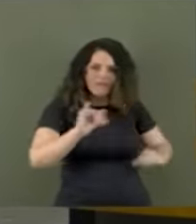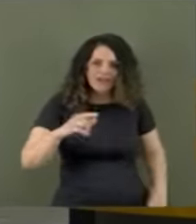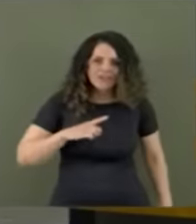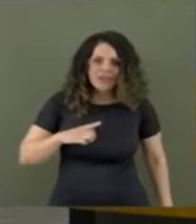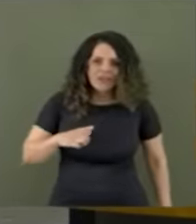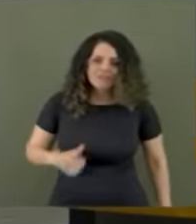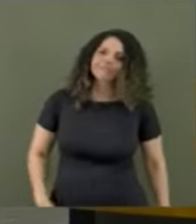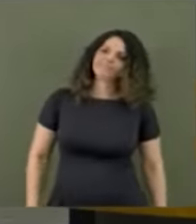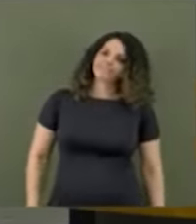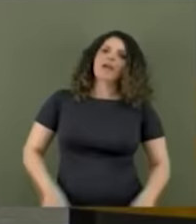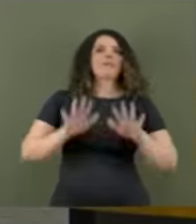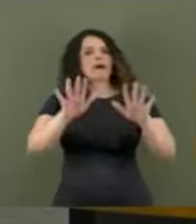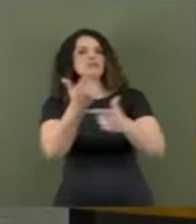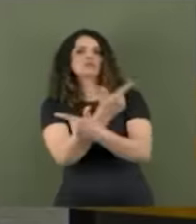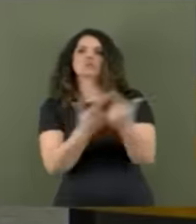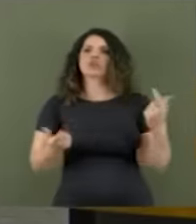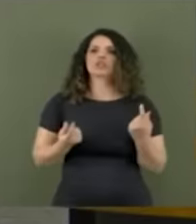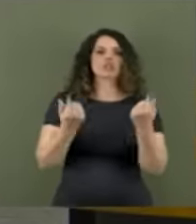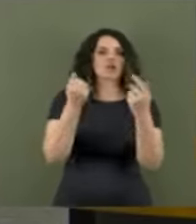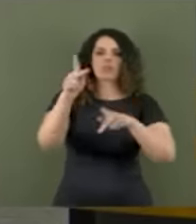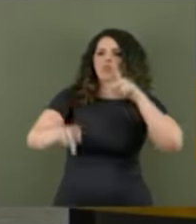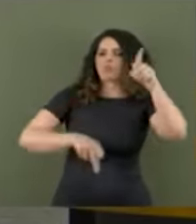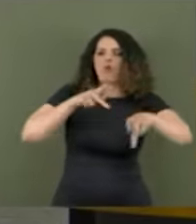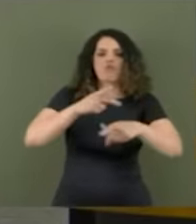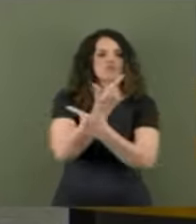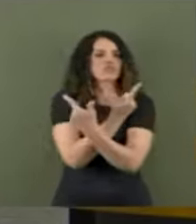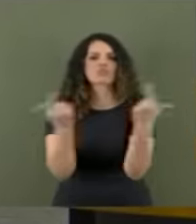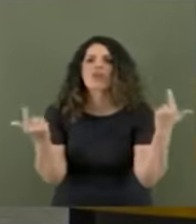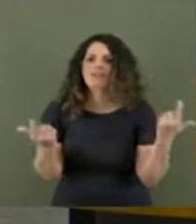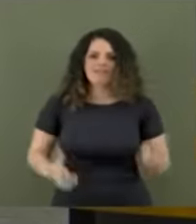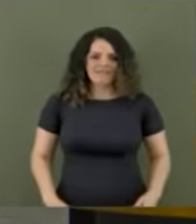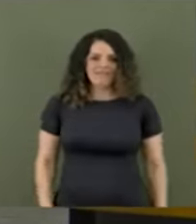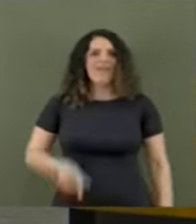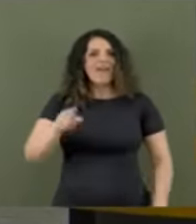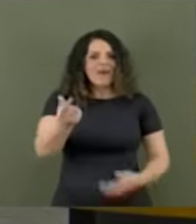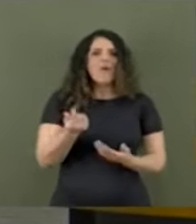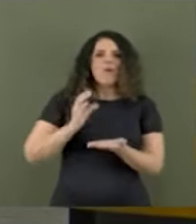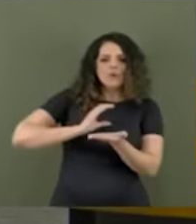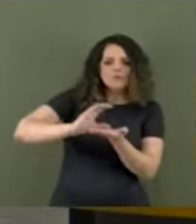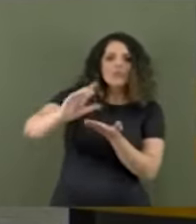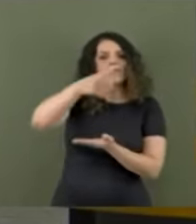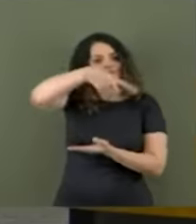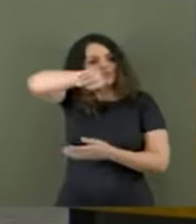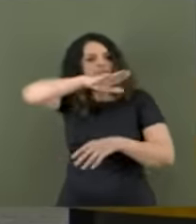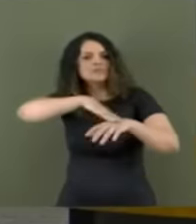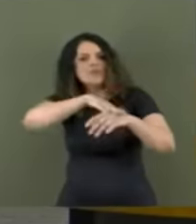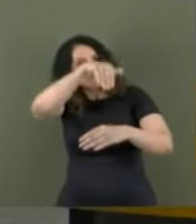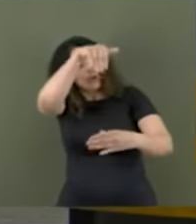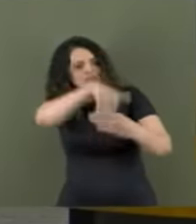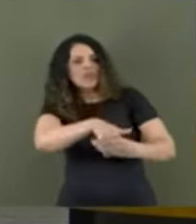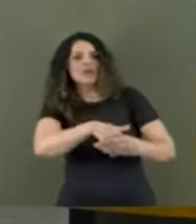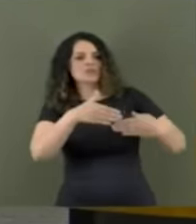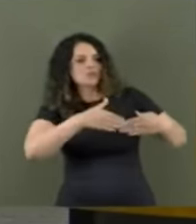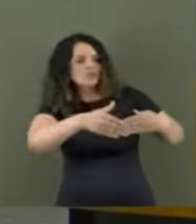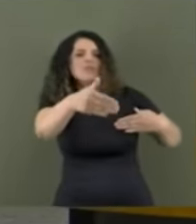vereadores Mas não vai ter dinheiro pra população Este é o orçamento que vossas excelências estarão